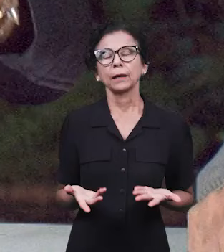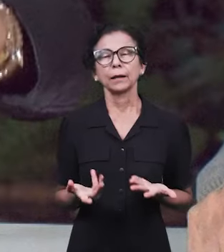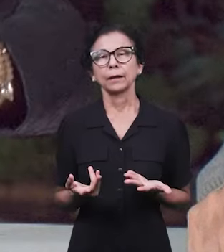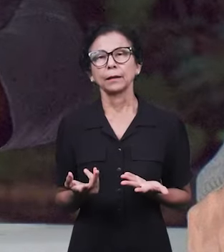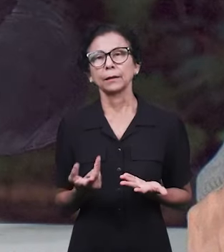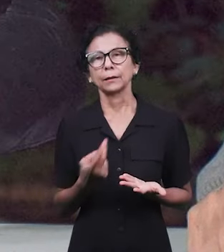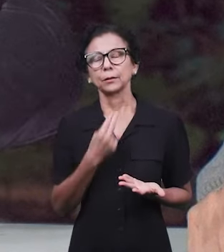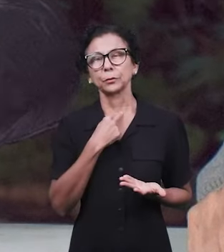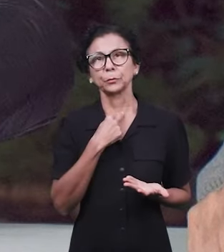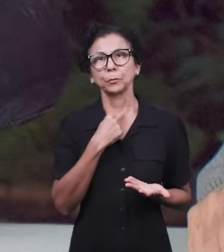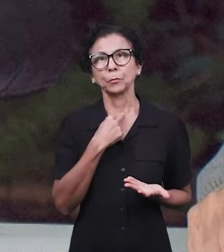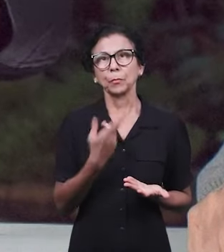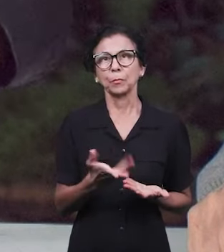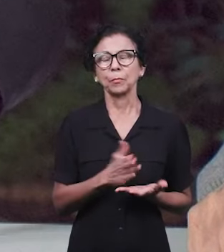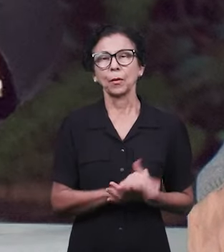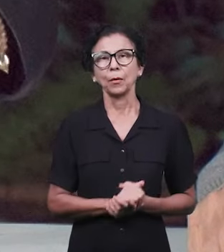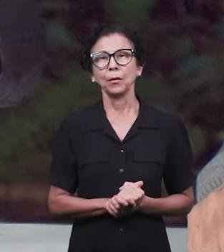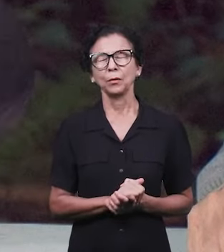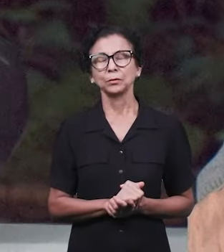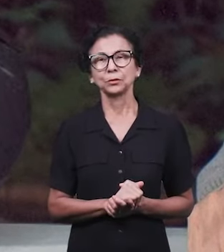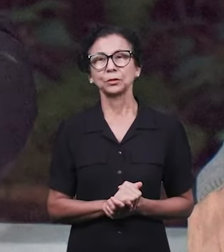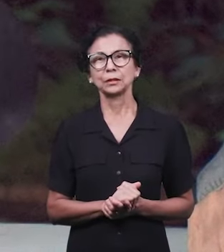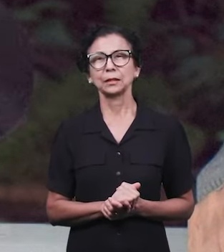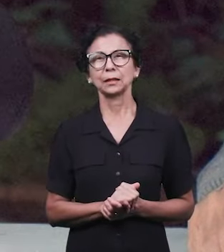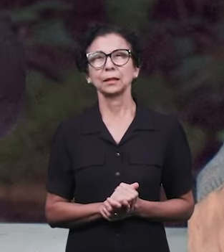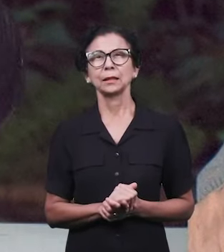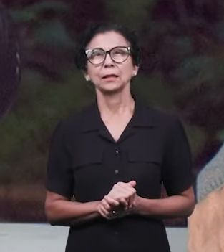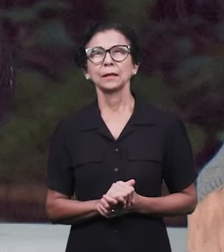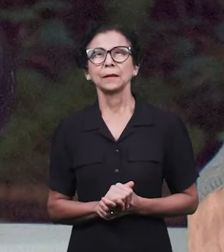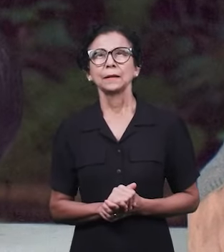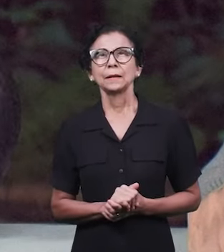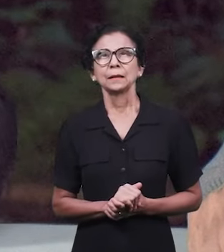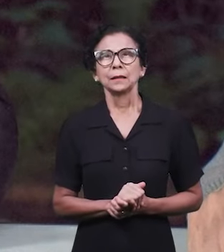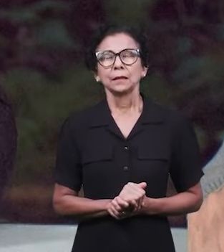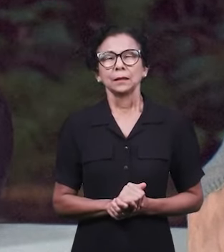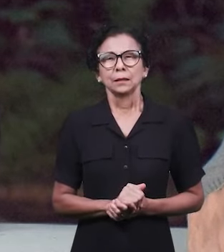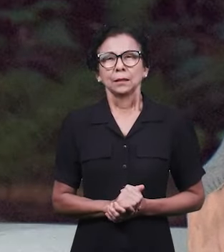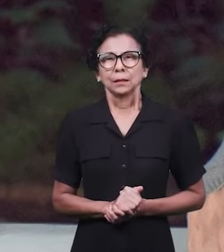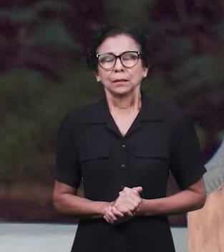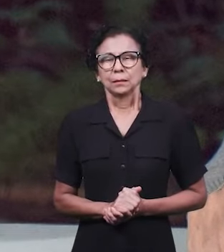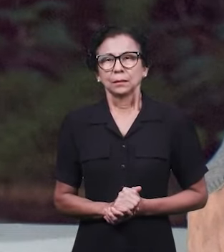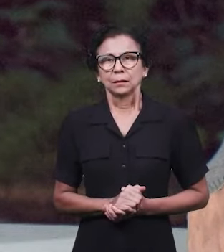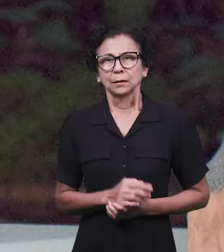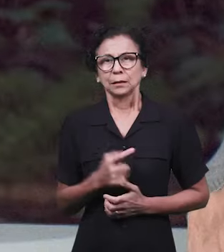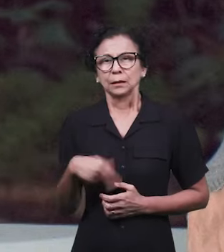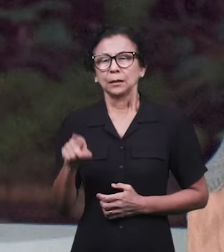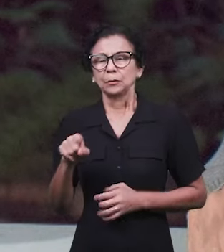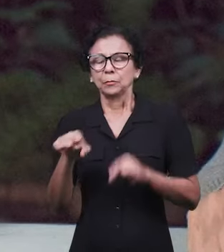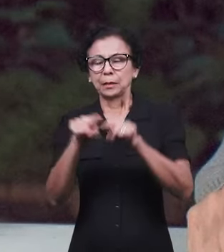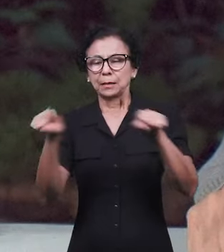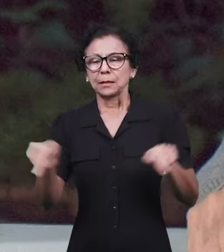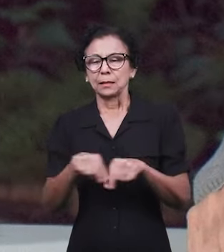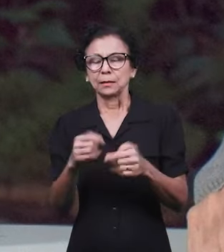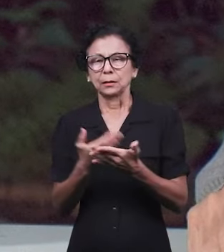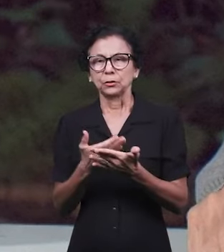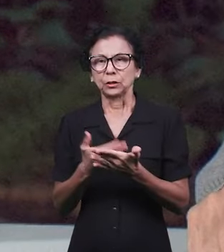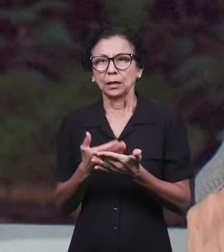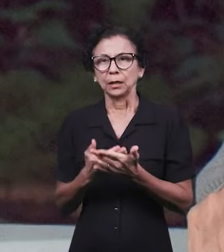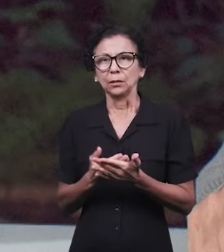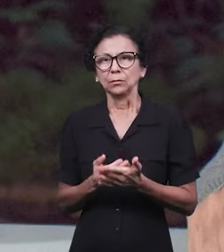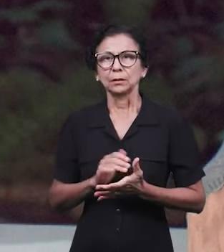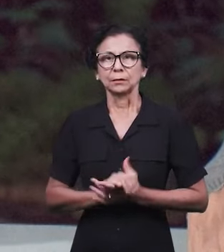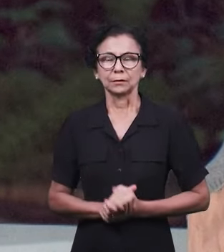próprias professoras da classe já está com todo entendimento da necessidade desta criança. E nós sabemos,